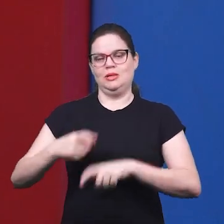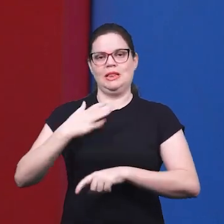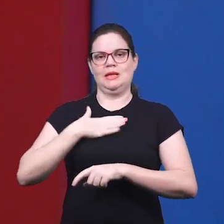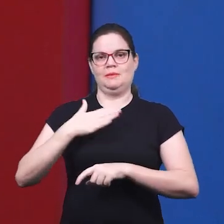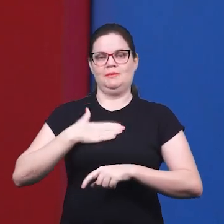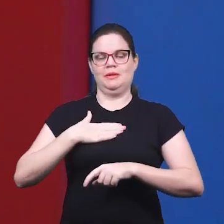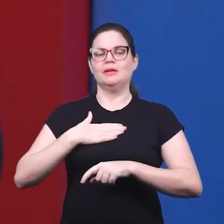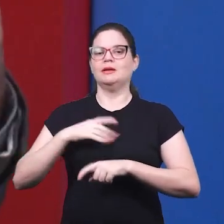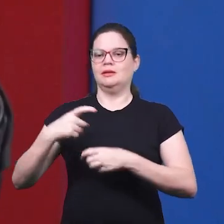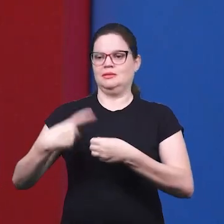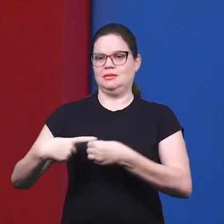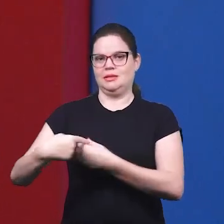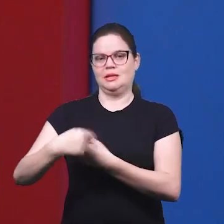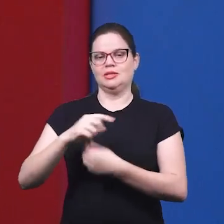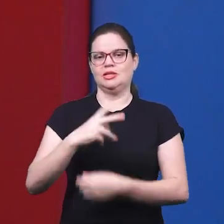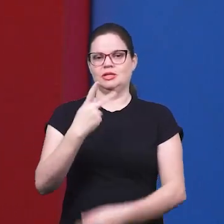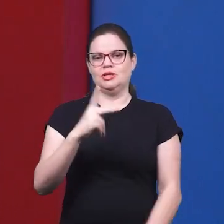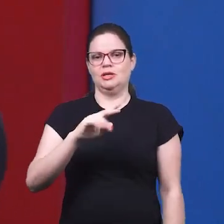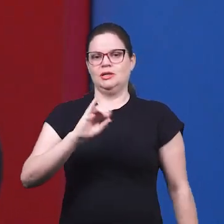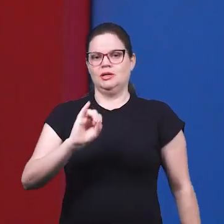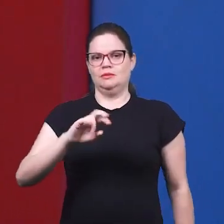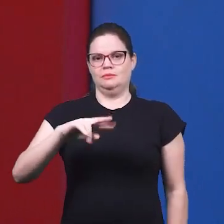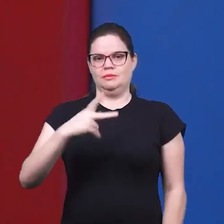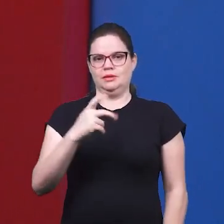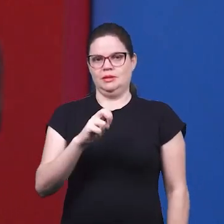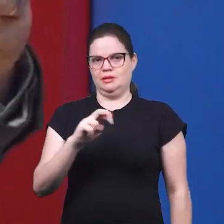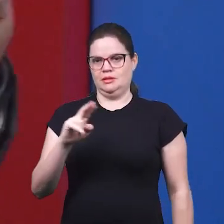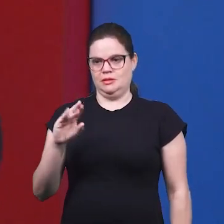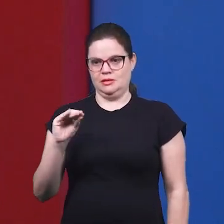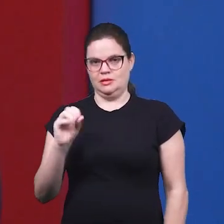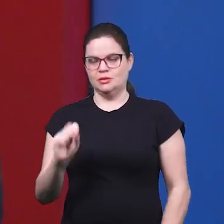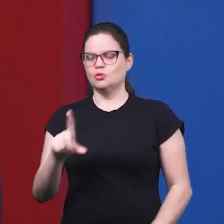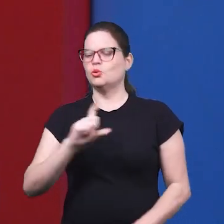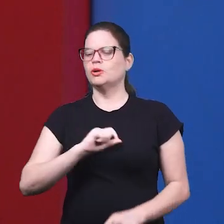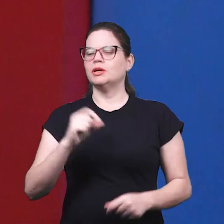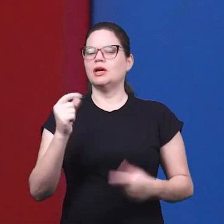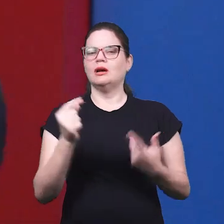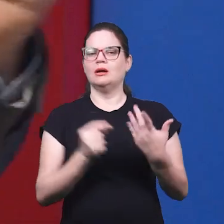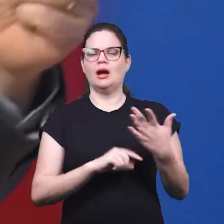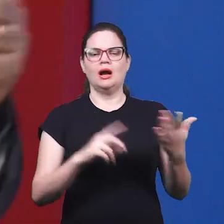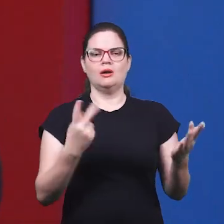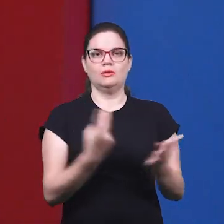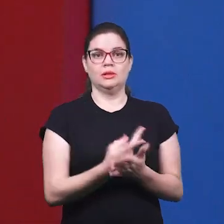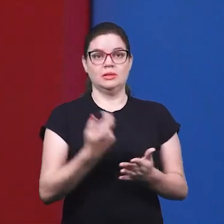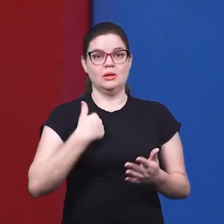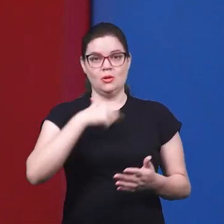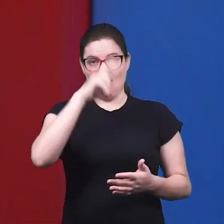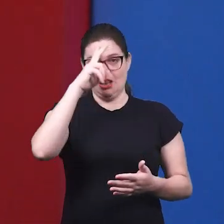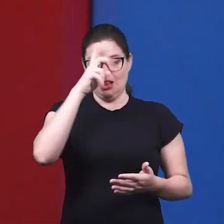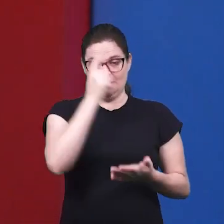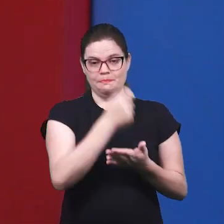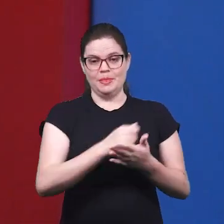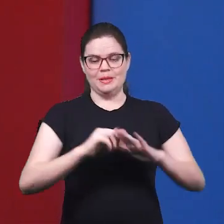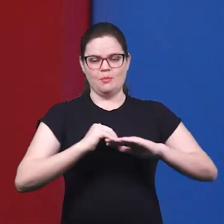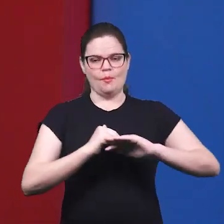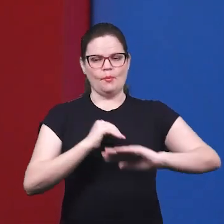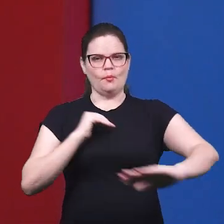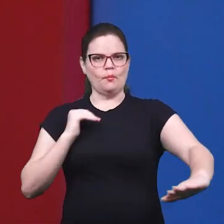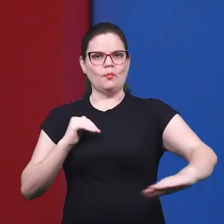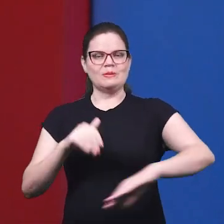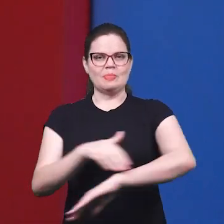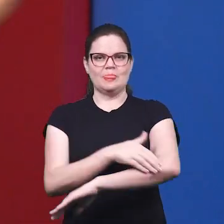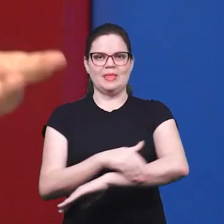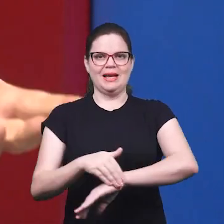Pinheiros. Mandei umas informações, que fez isso, aconteceu, calçou a rua tal, eu lembro que eu coloquei, calçou a rua